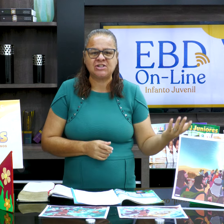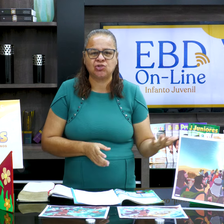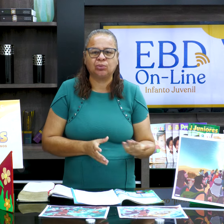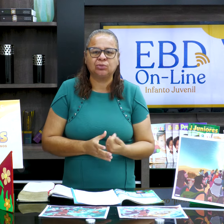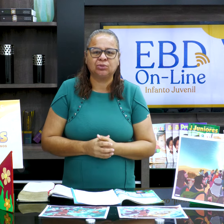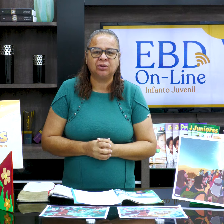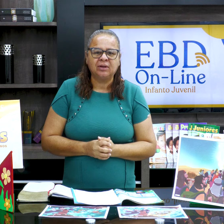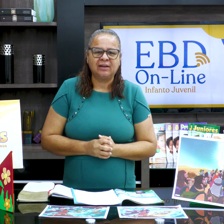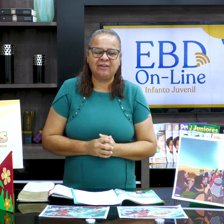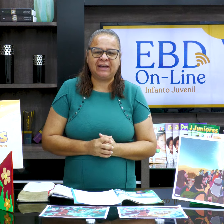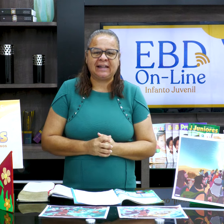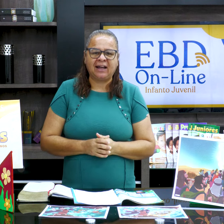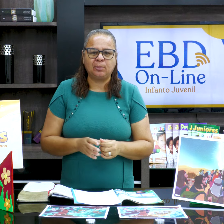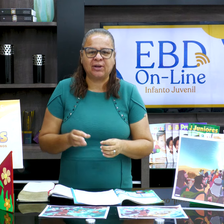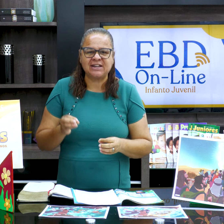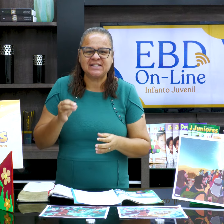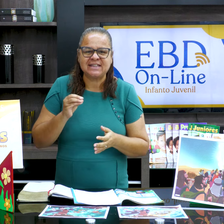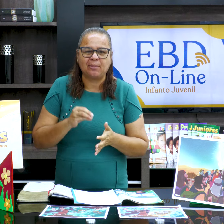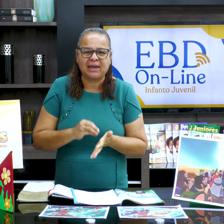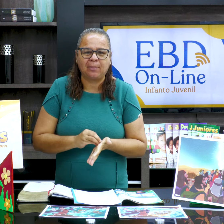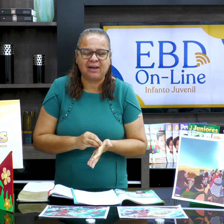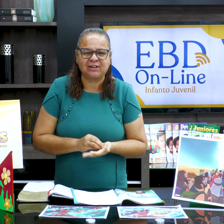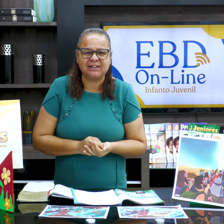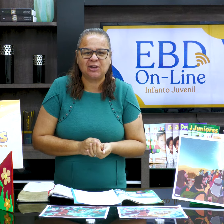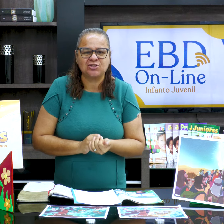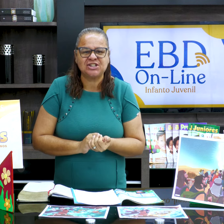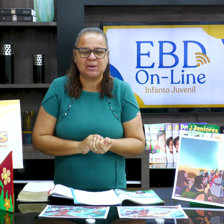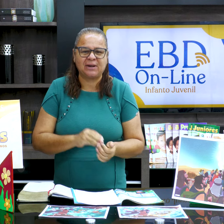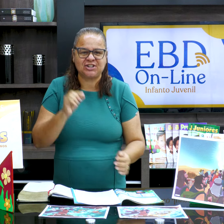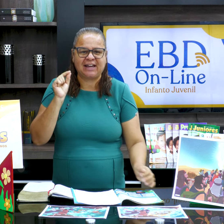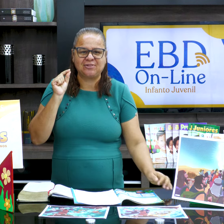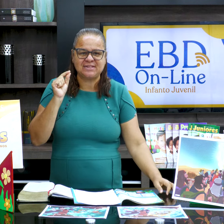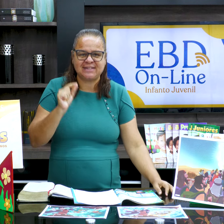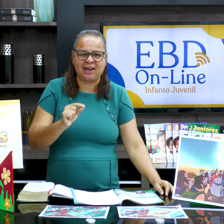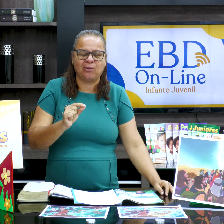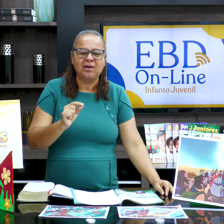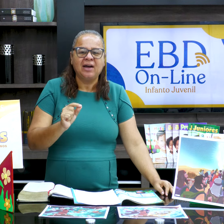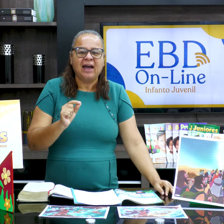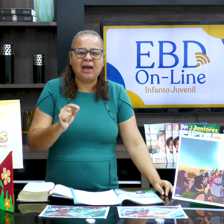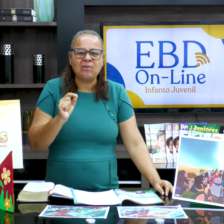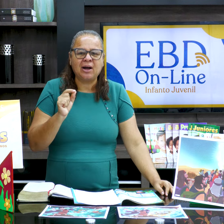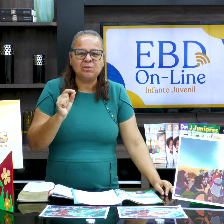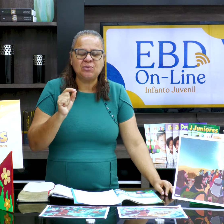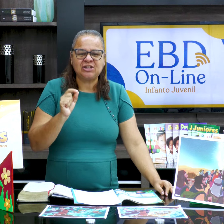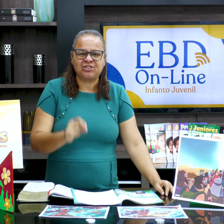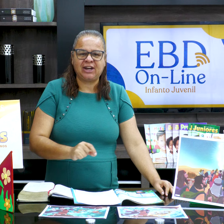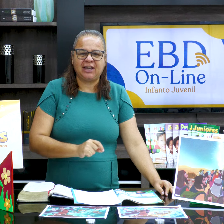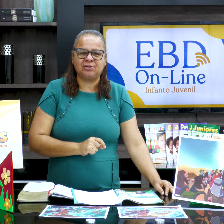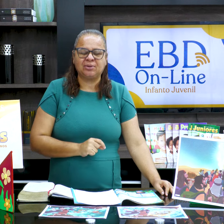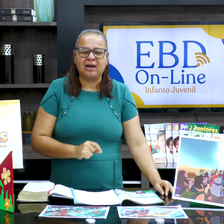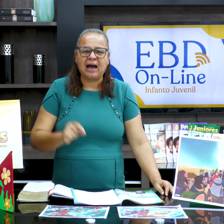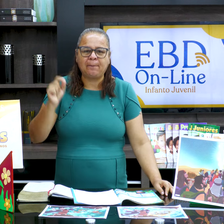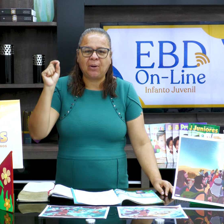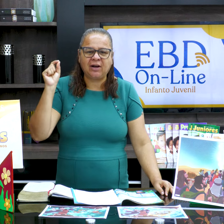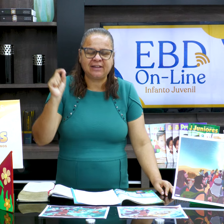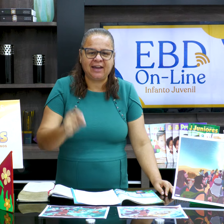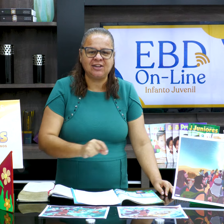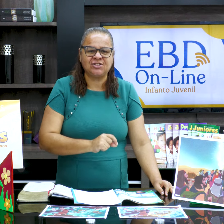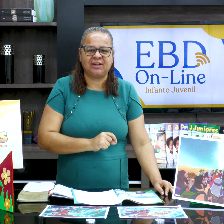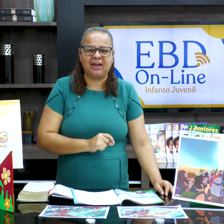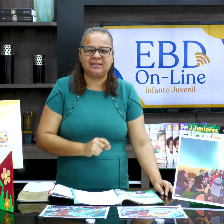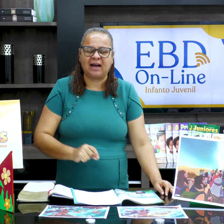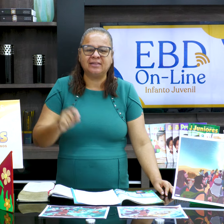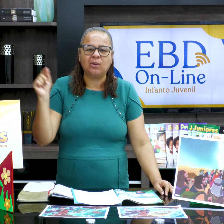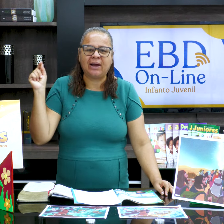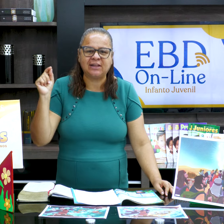você não faz tudo não é verdade porque a gente sabe que a palavra de Deus diz que para chegar no céu é um caminho estreito a porta